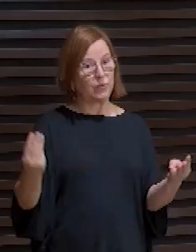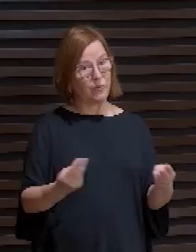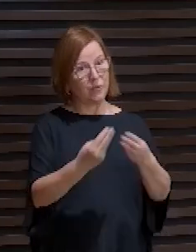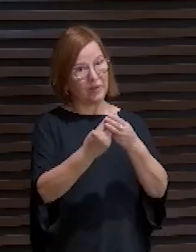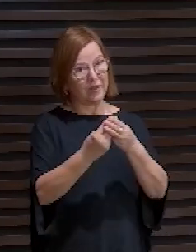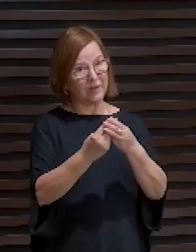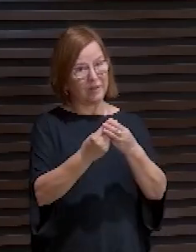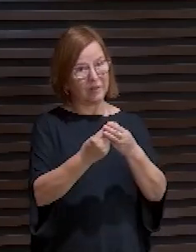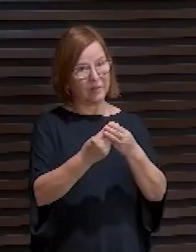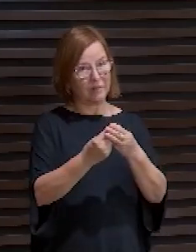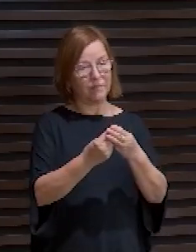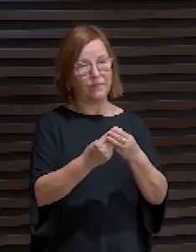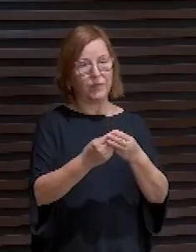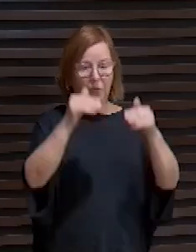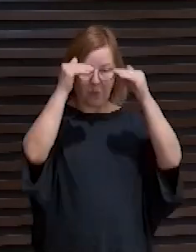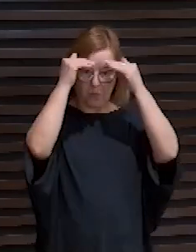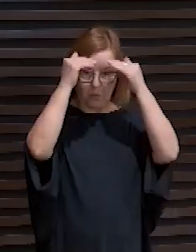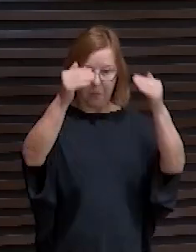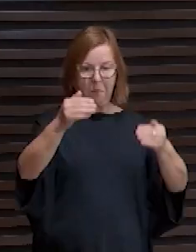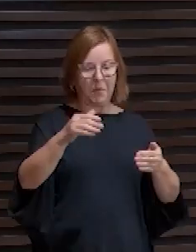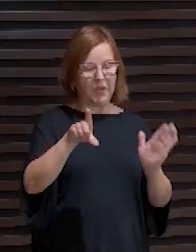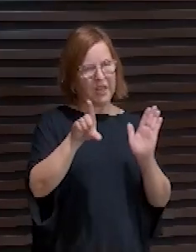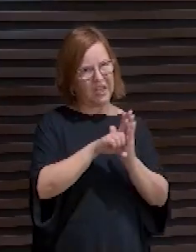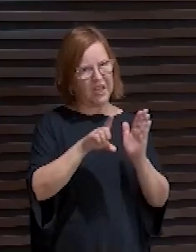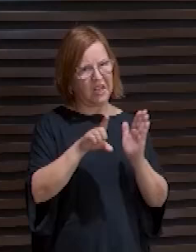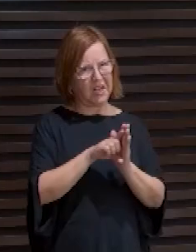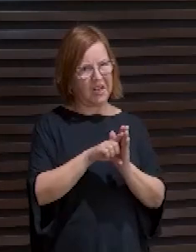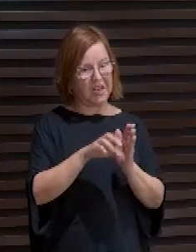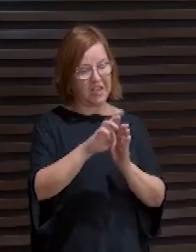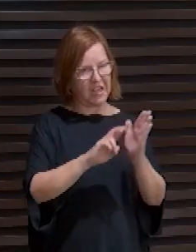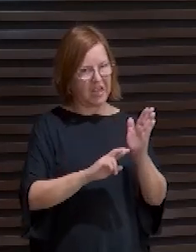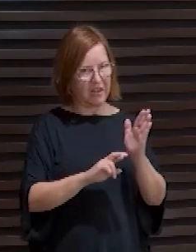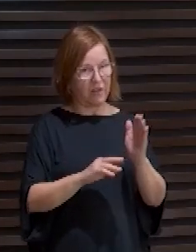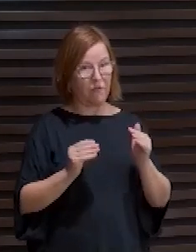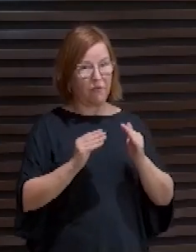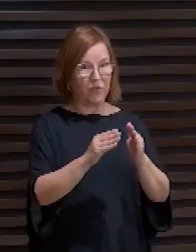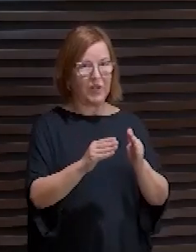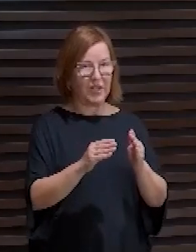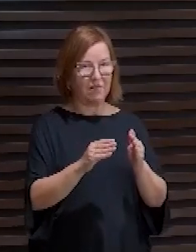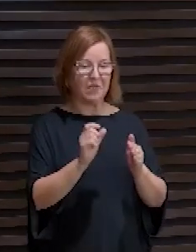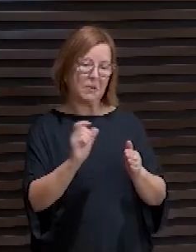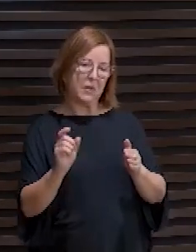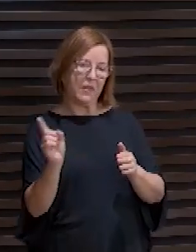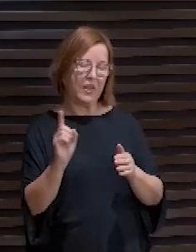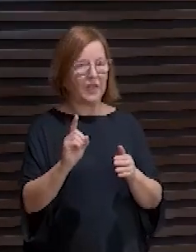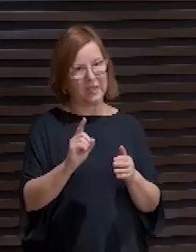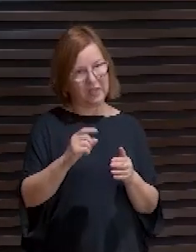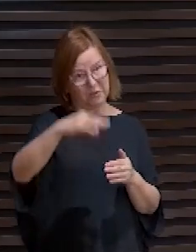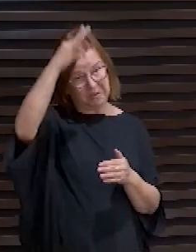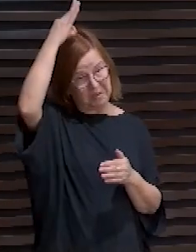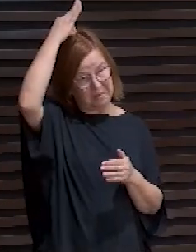leis, as regras, focados na letra e não no espírito da letra. Eles eram